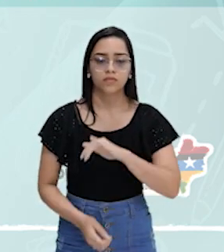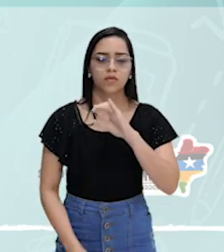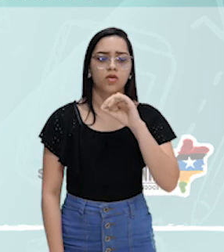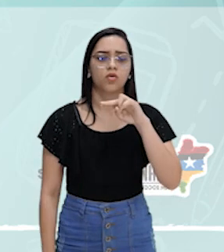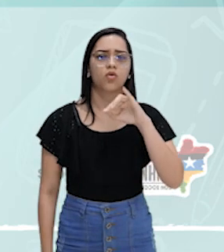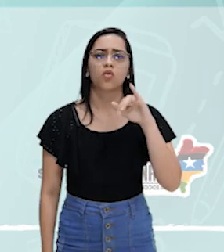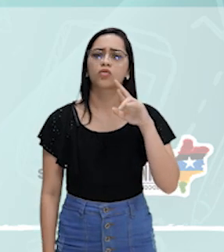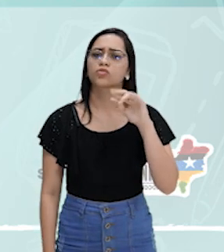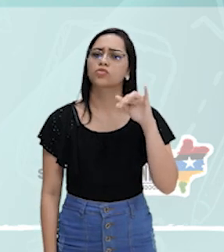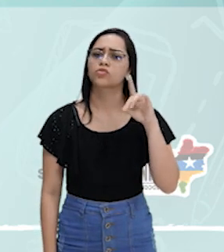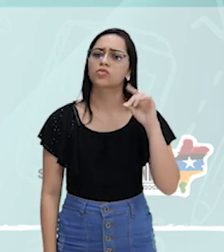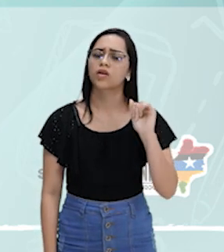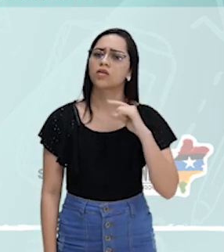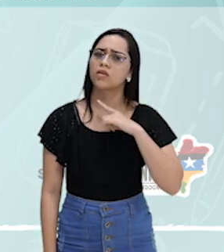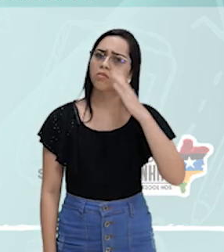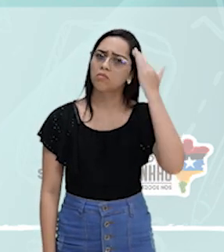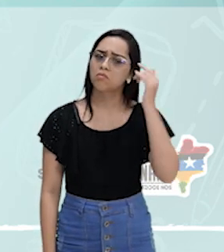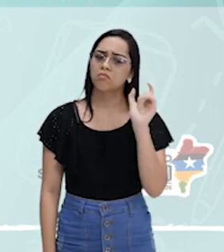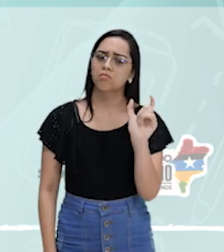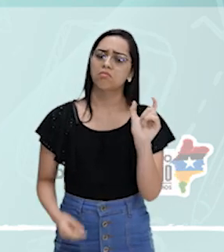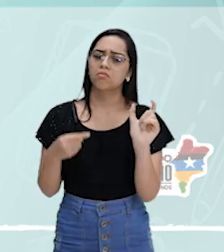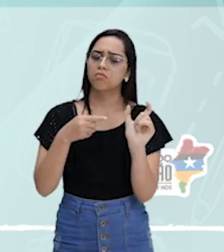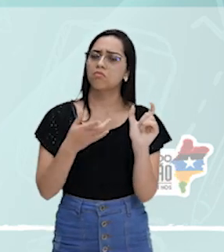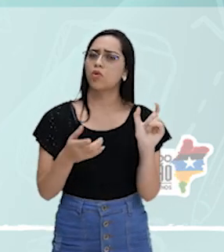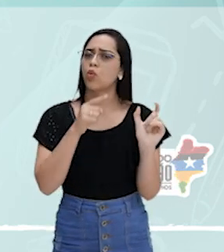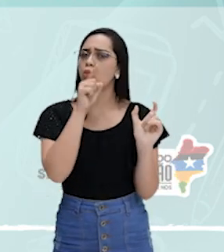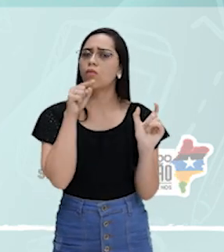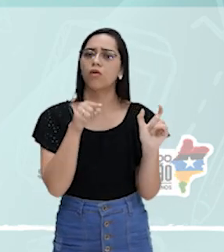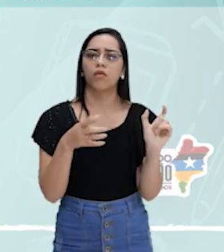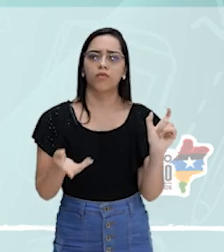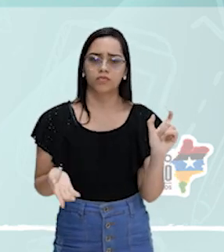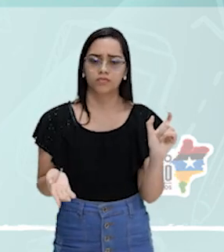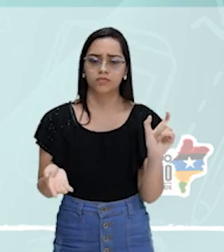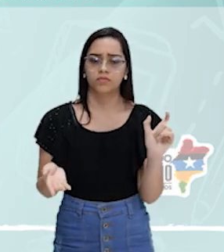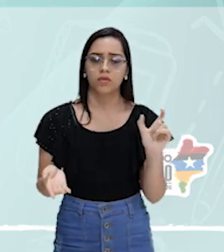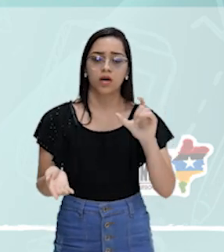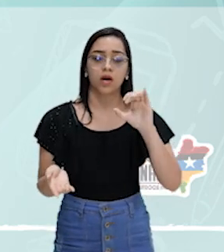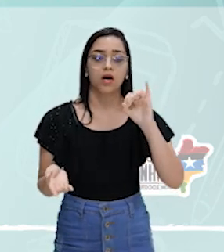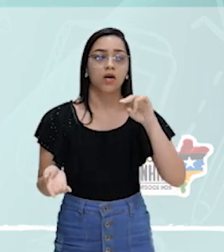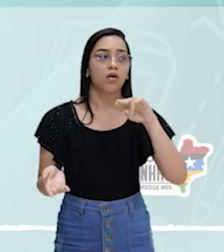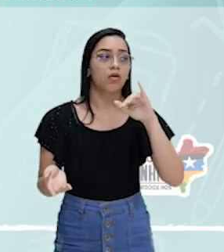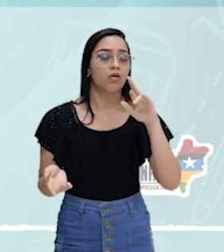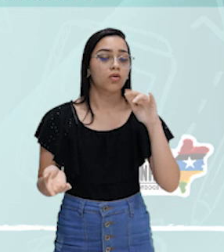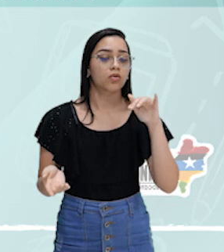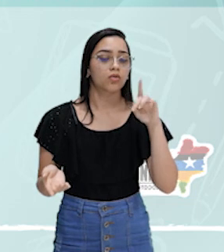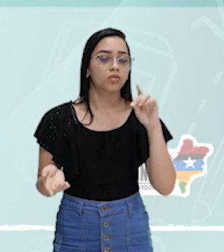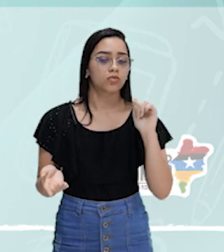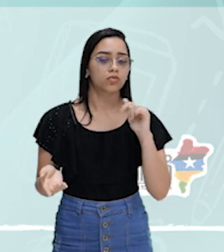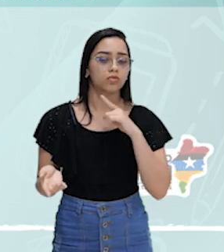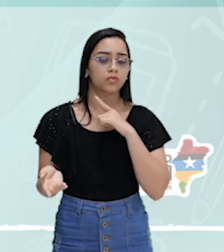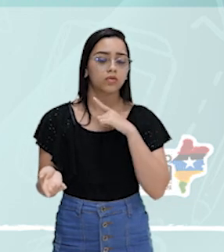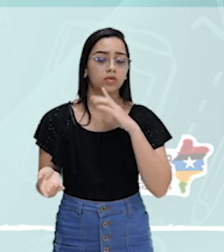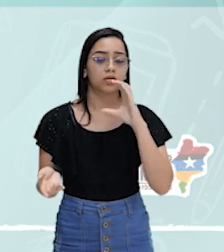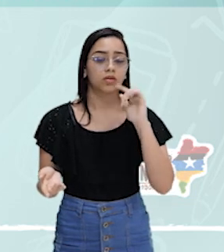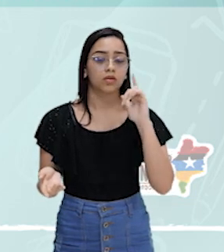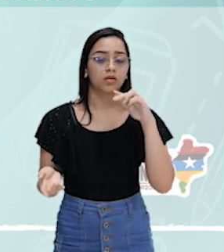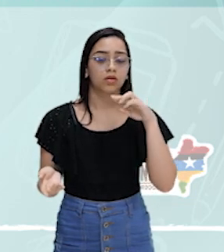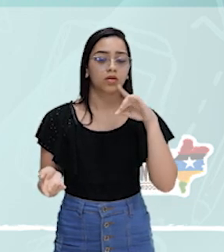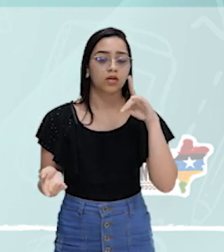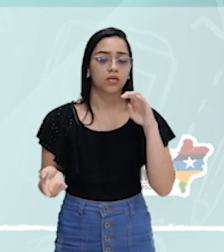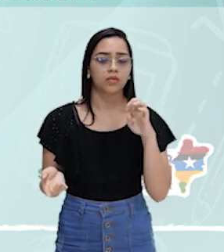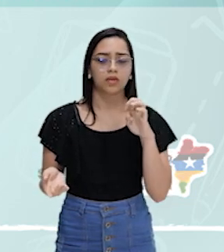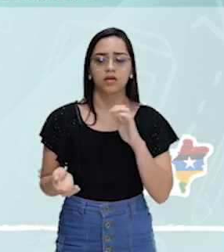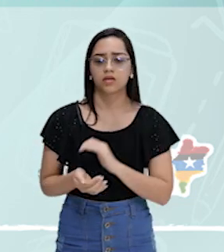conjurada, olha só, você tem ouvido falar esse termo atualmente? Conjurada, uma calamidade que